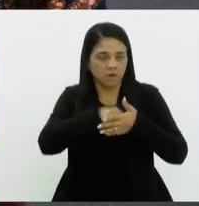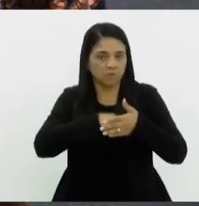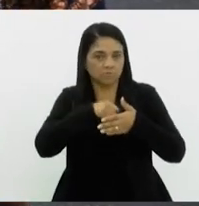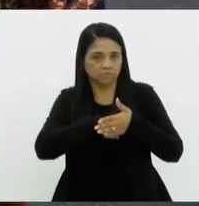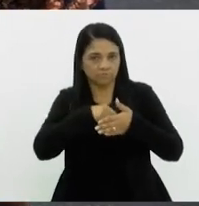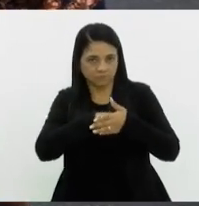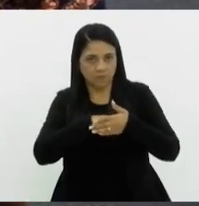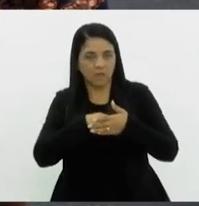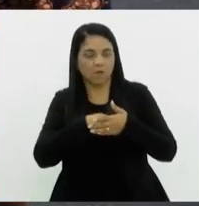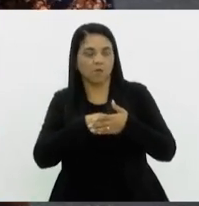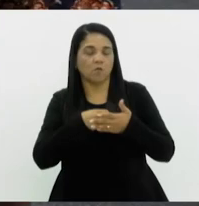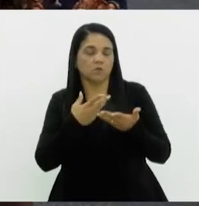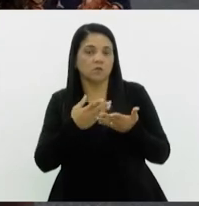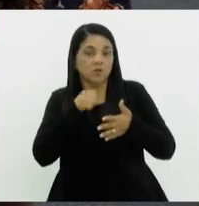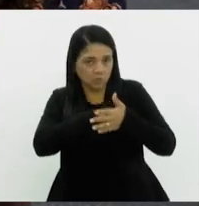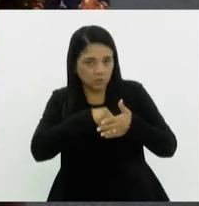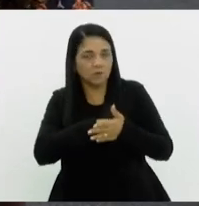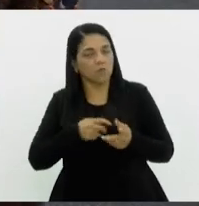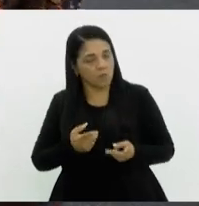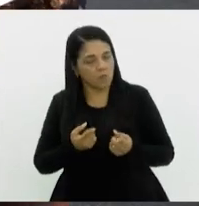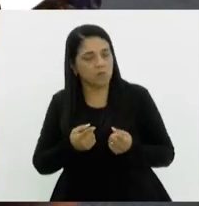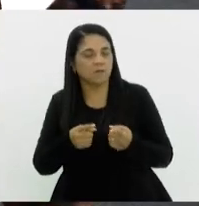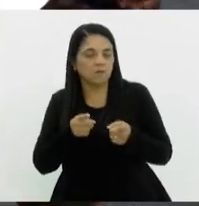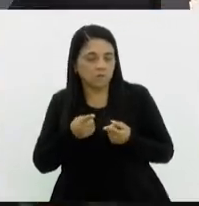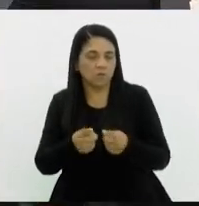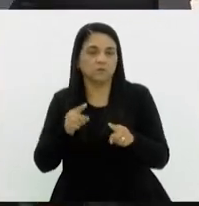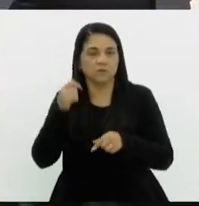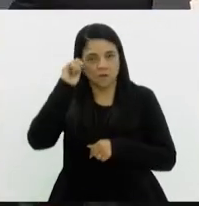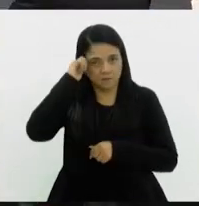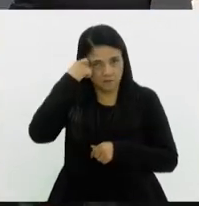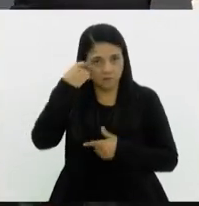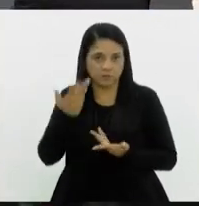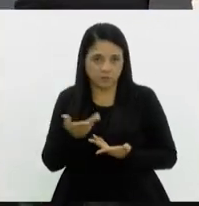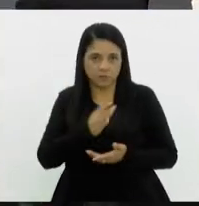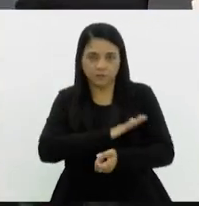maiores intelectuais e militantes do movimento negro brasileiro já produziu.